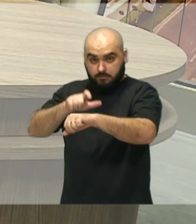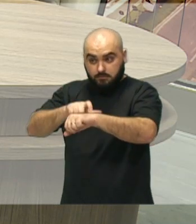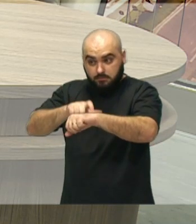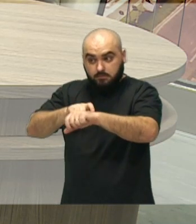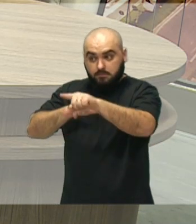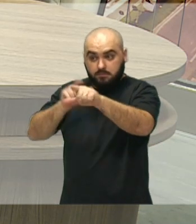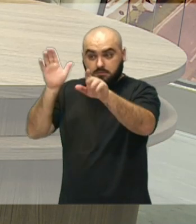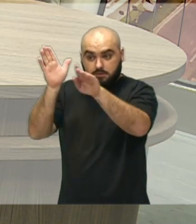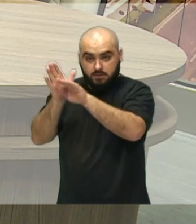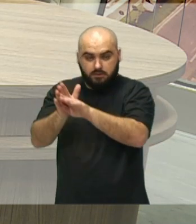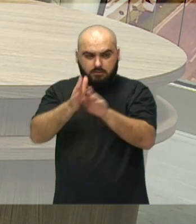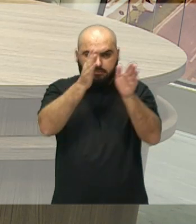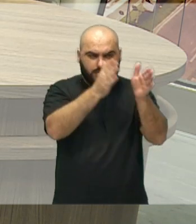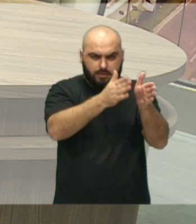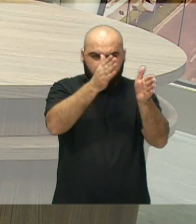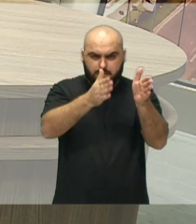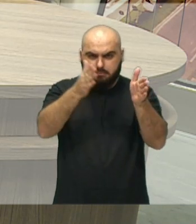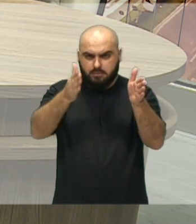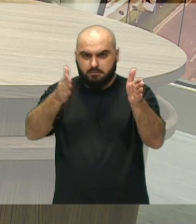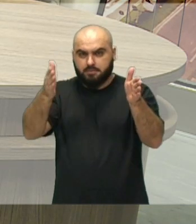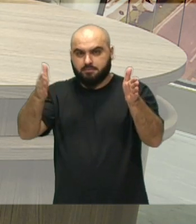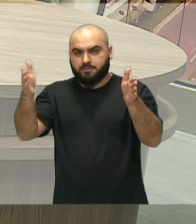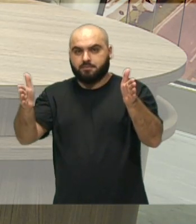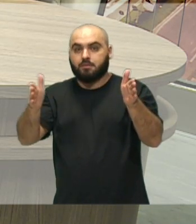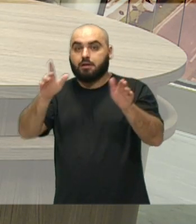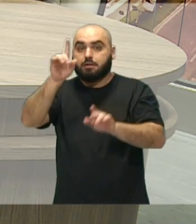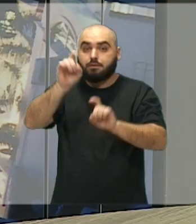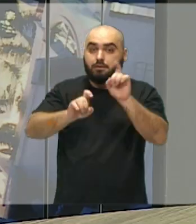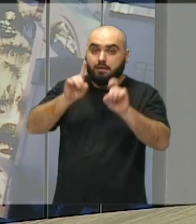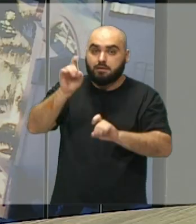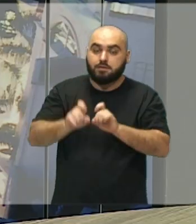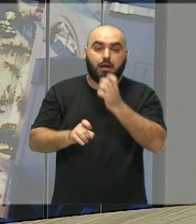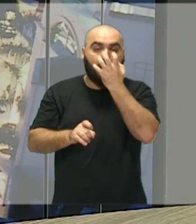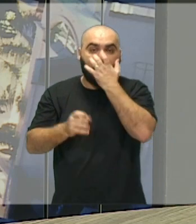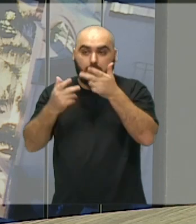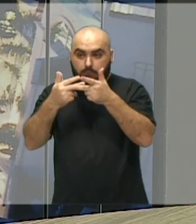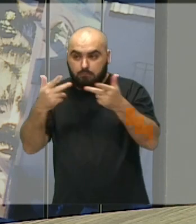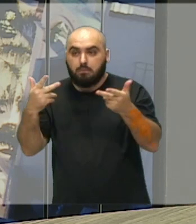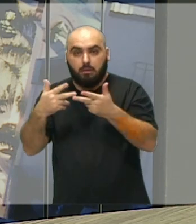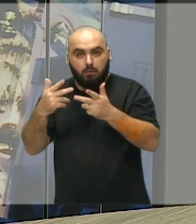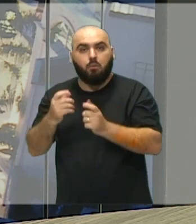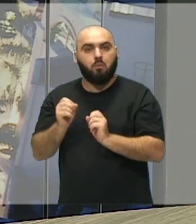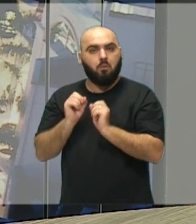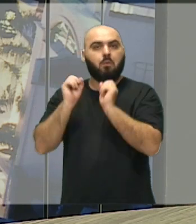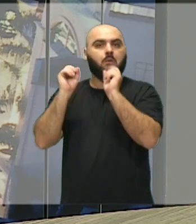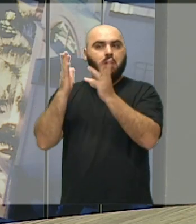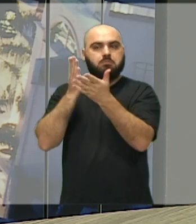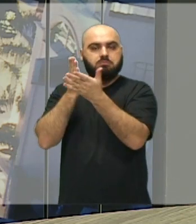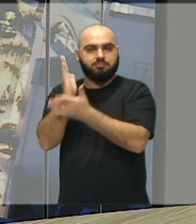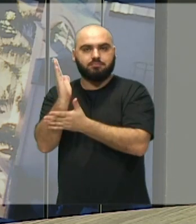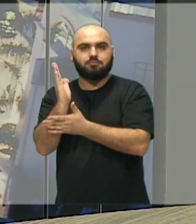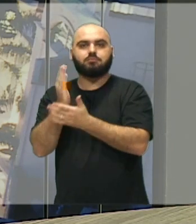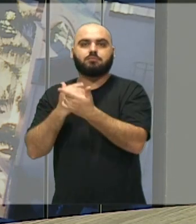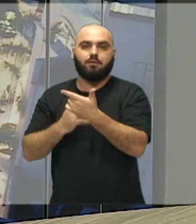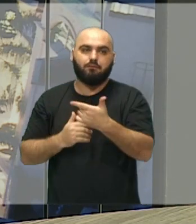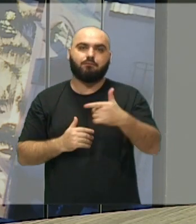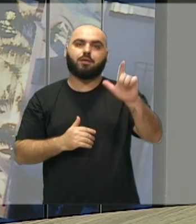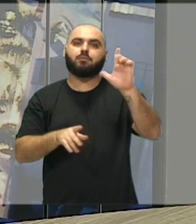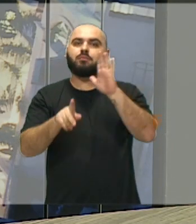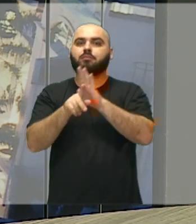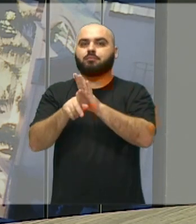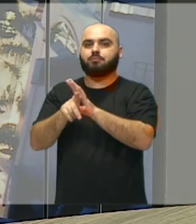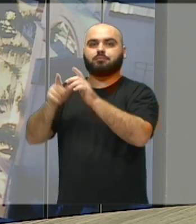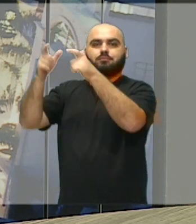nesses... aí a gente faz os testes, né? Os animais que passam para esses testes, aí vão para a ambientação